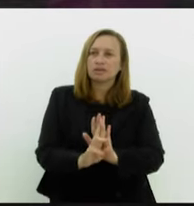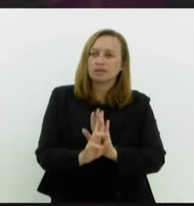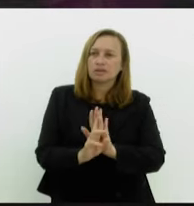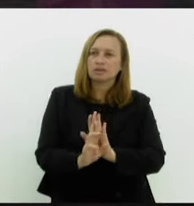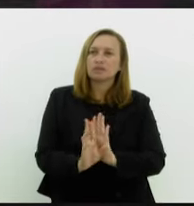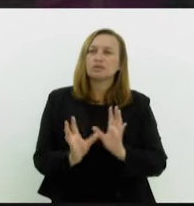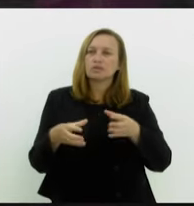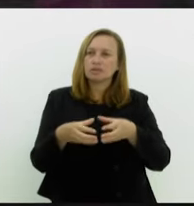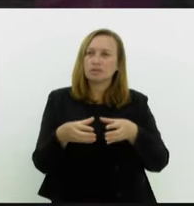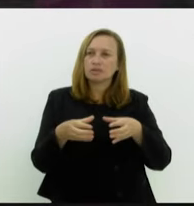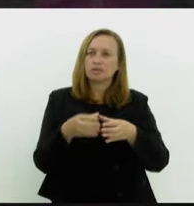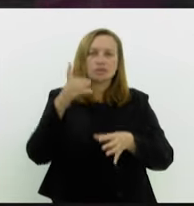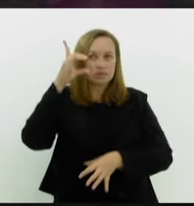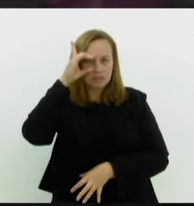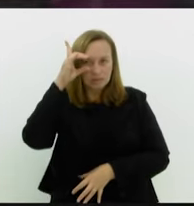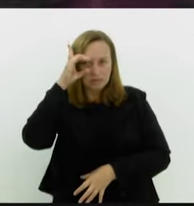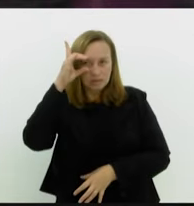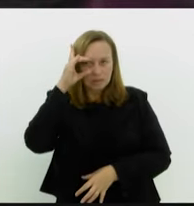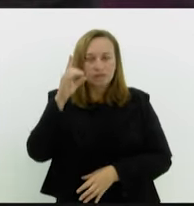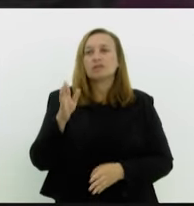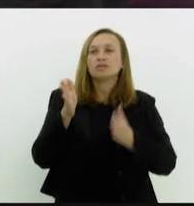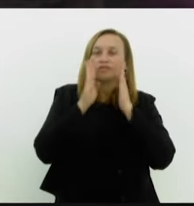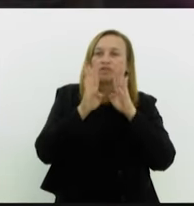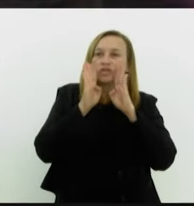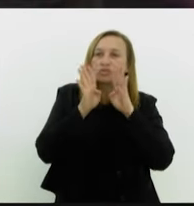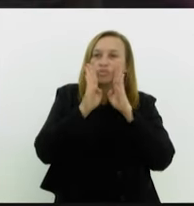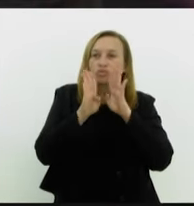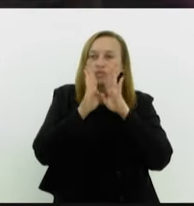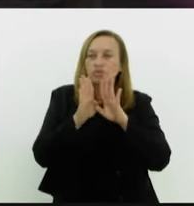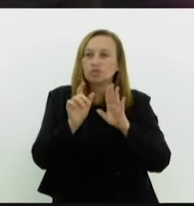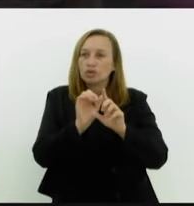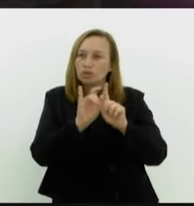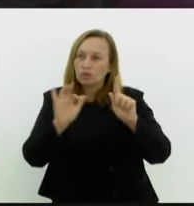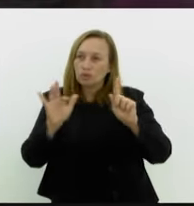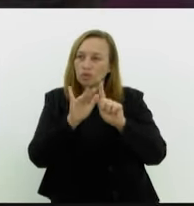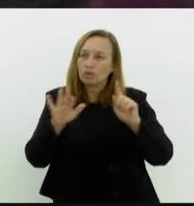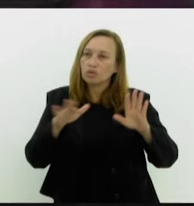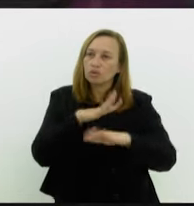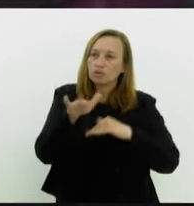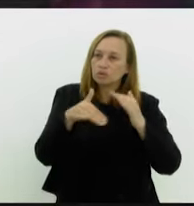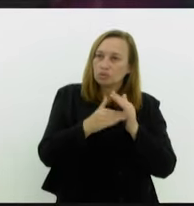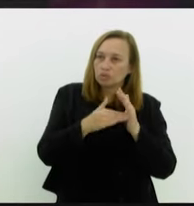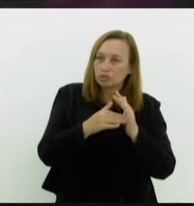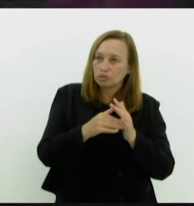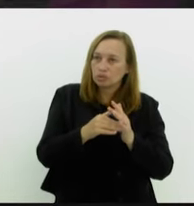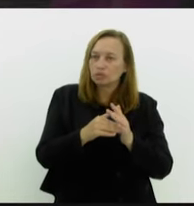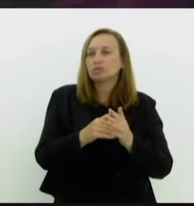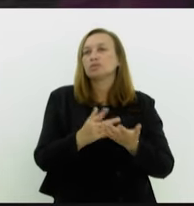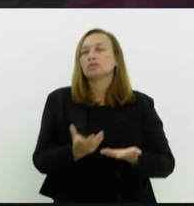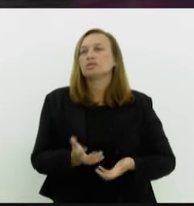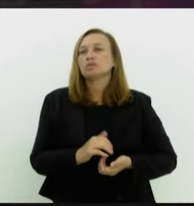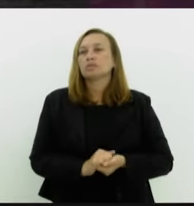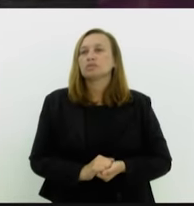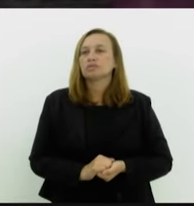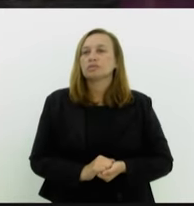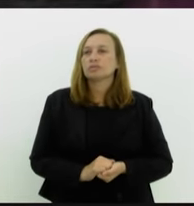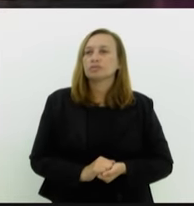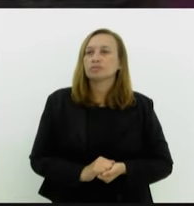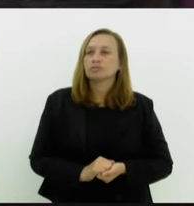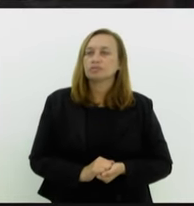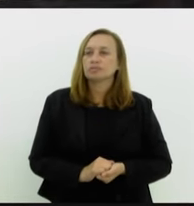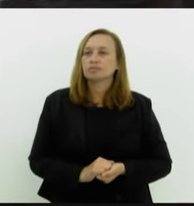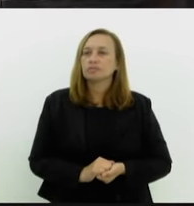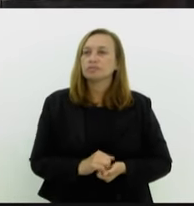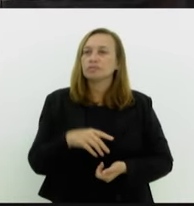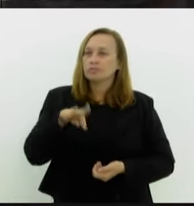seja Instagram Facebook Google todas essas ferramentas que as candidatas tanto precisam e logo a seguir Mariana